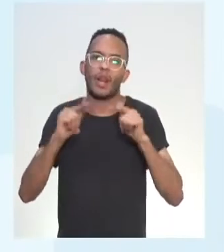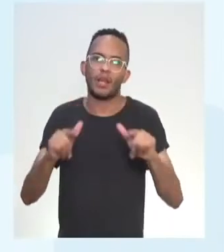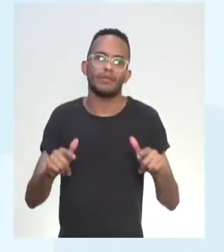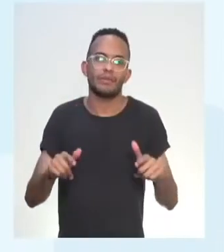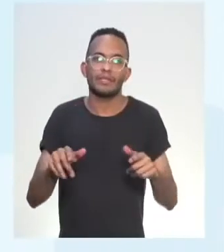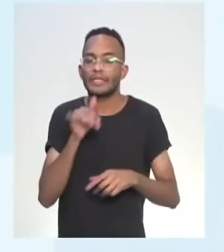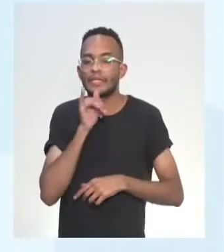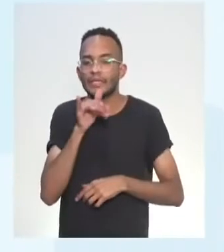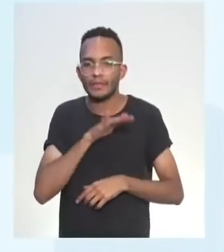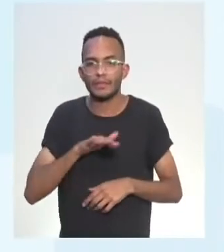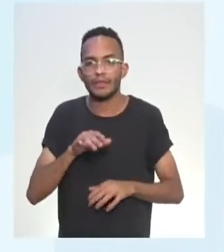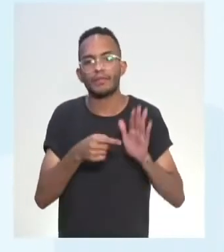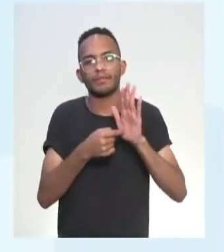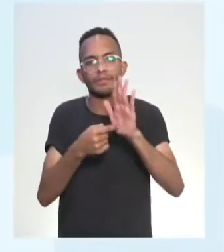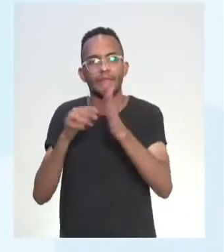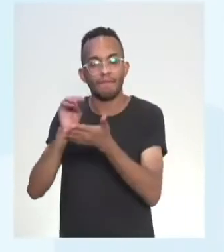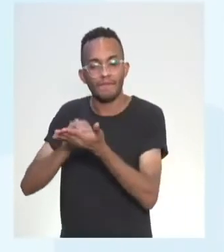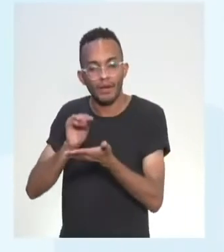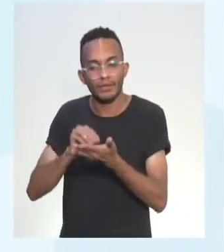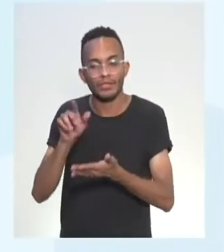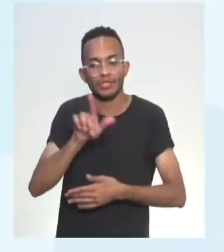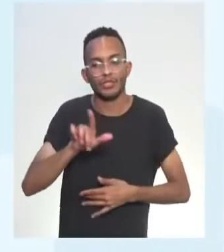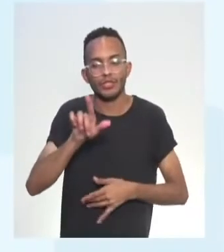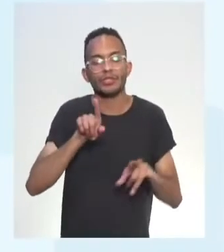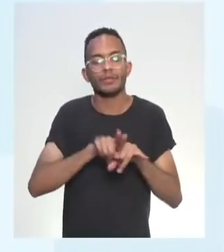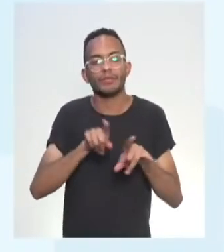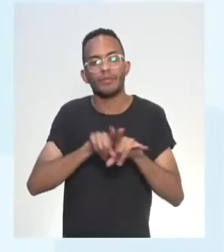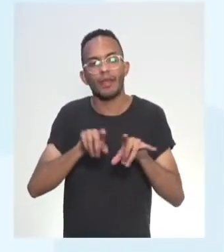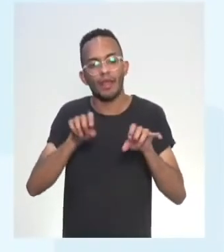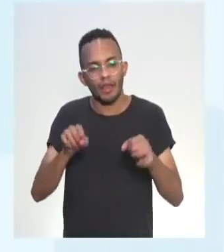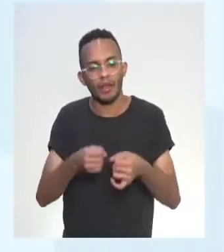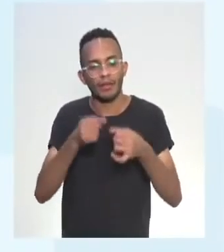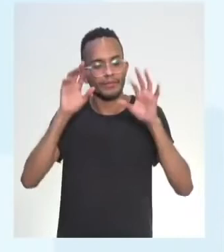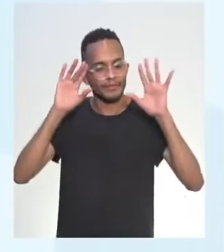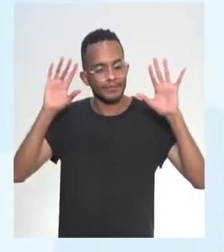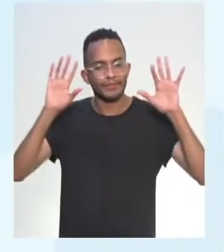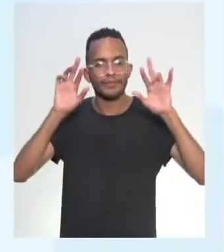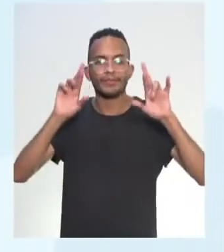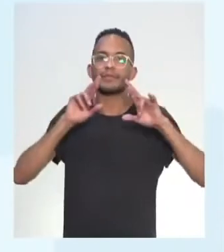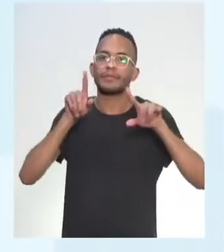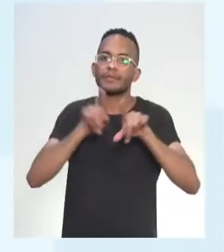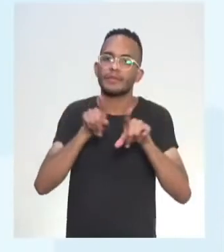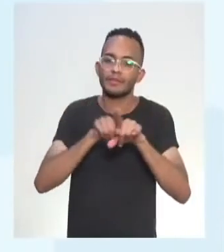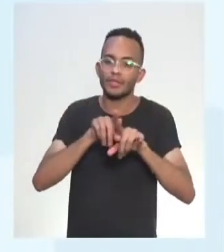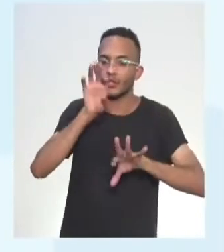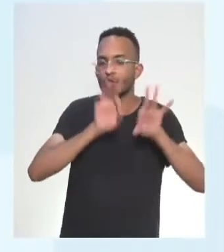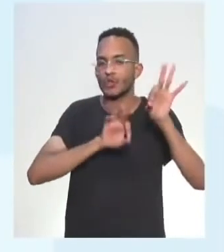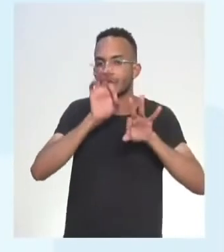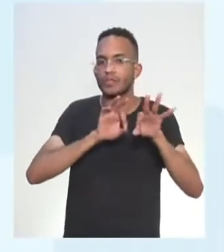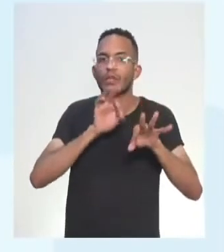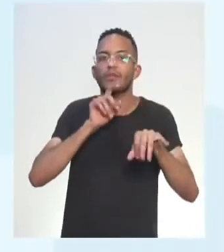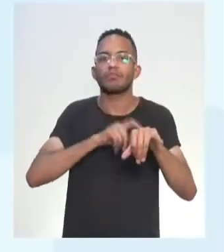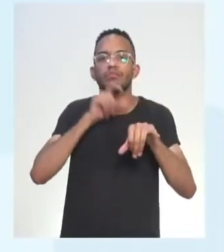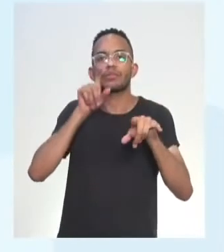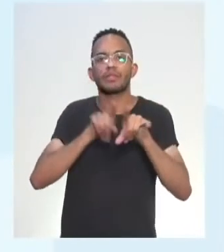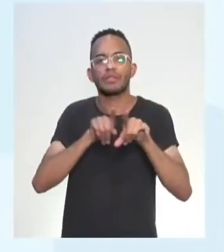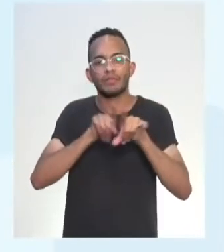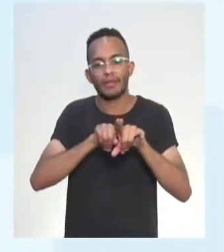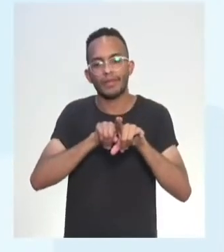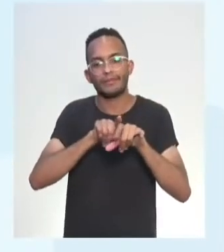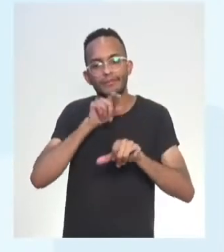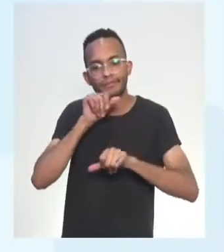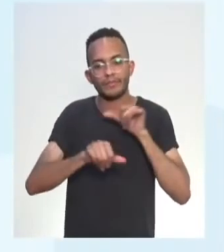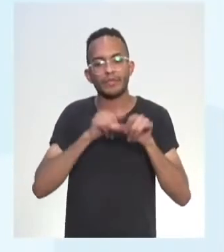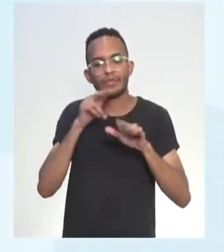a exemplo da aparente falta de lógica, da quebra da expectativa, da construção do inusitado, das distorções